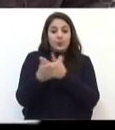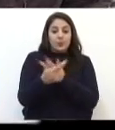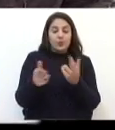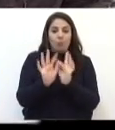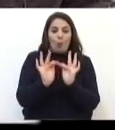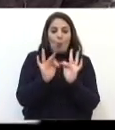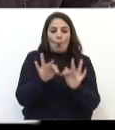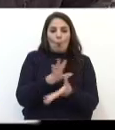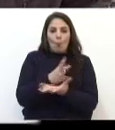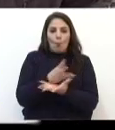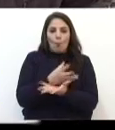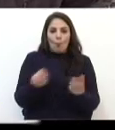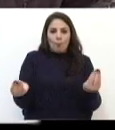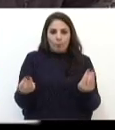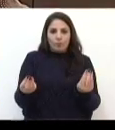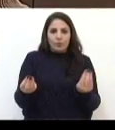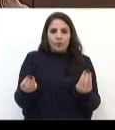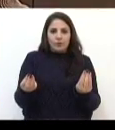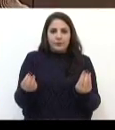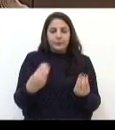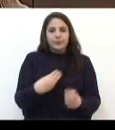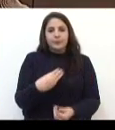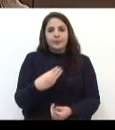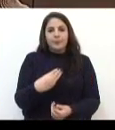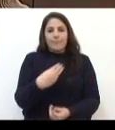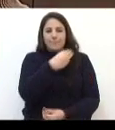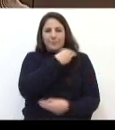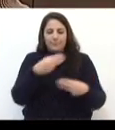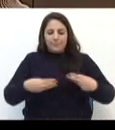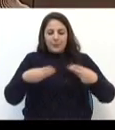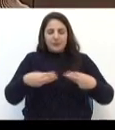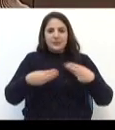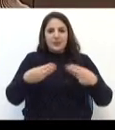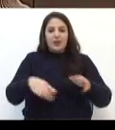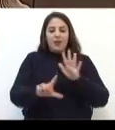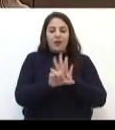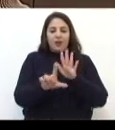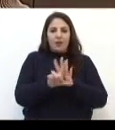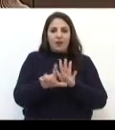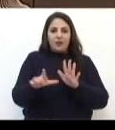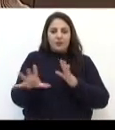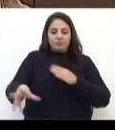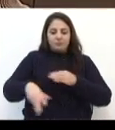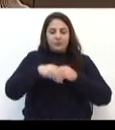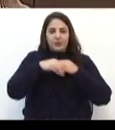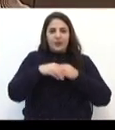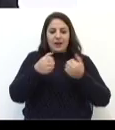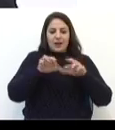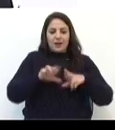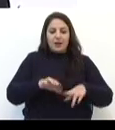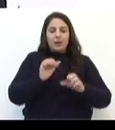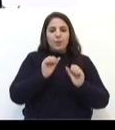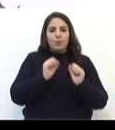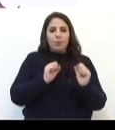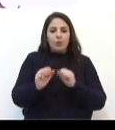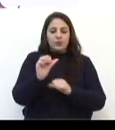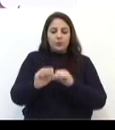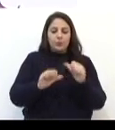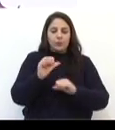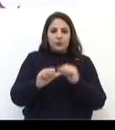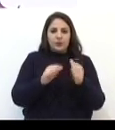a extinção do ministério. A lei que abrange a área pode passar por modificações que, de acordo